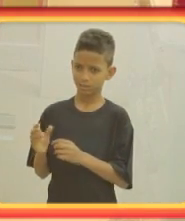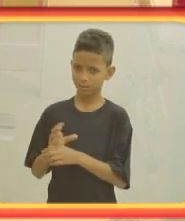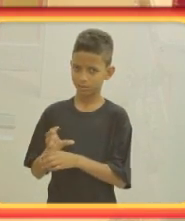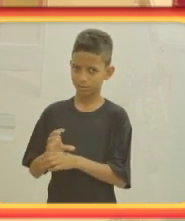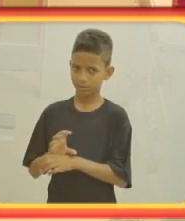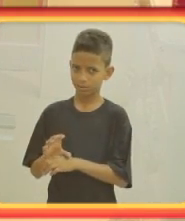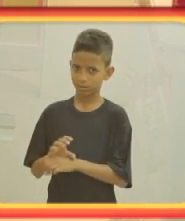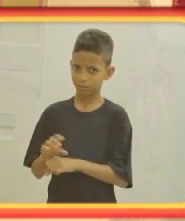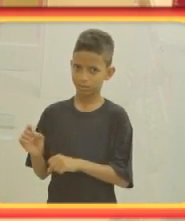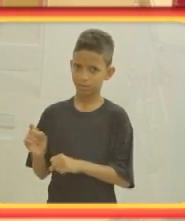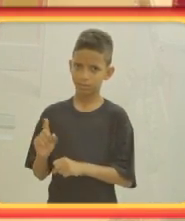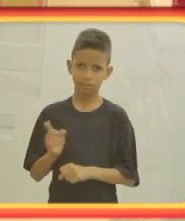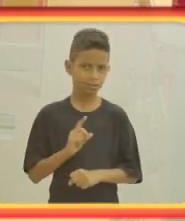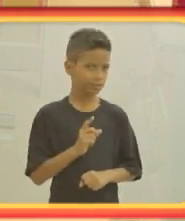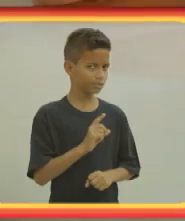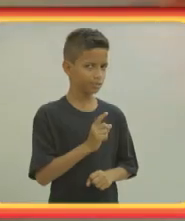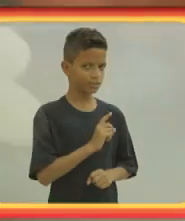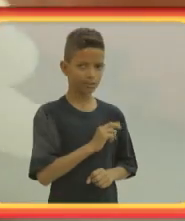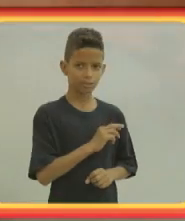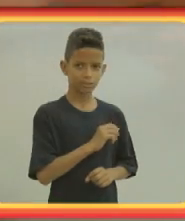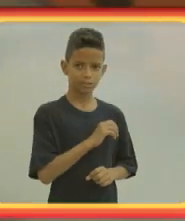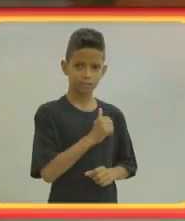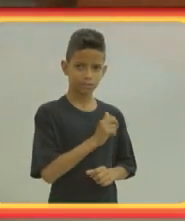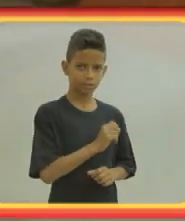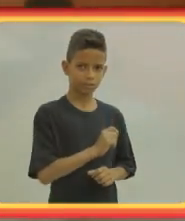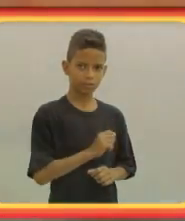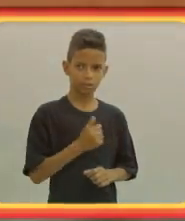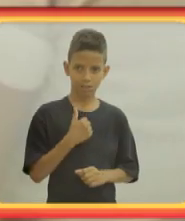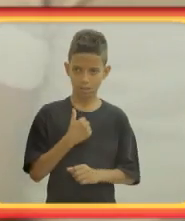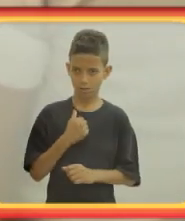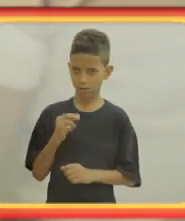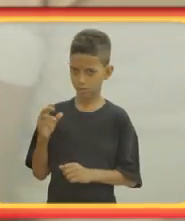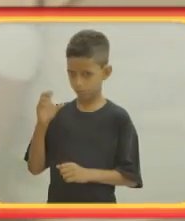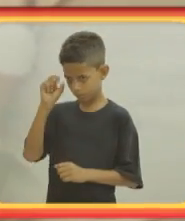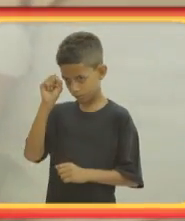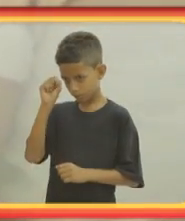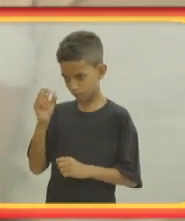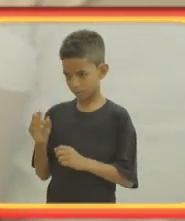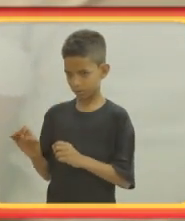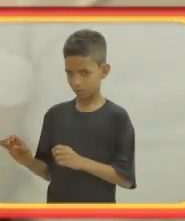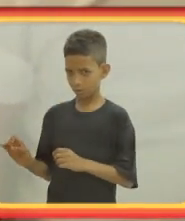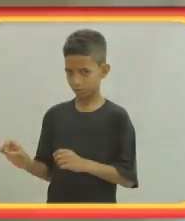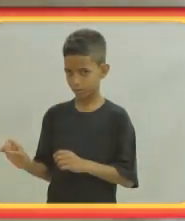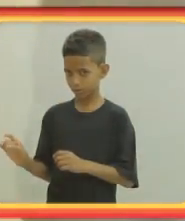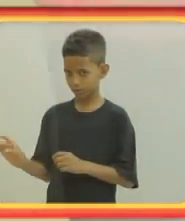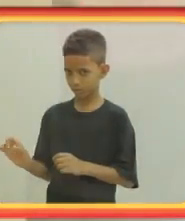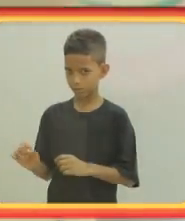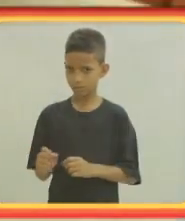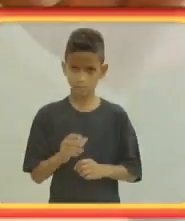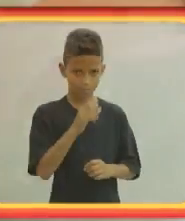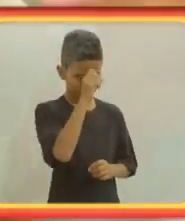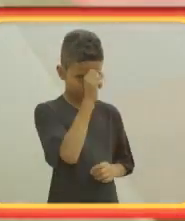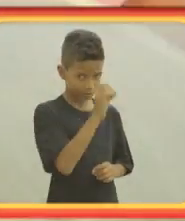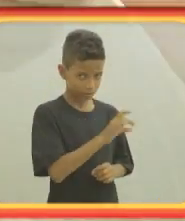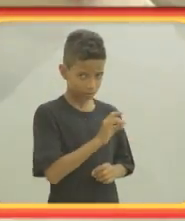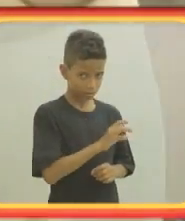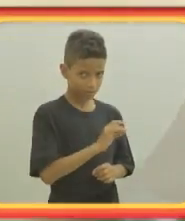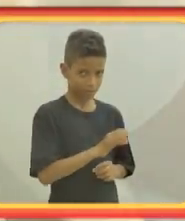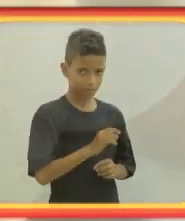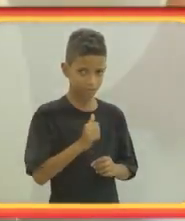curso. Ah. Vitória coloca luvas. Aprendi sozinha. Aprendi sozinha?